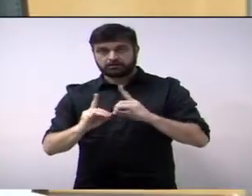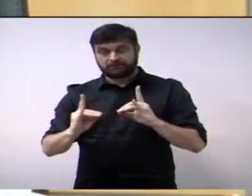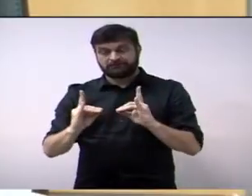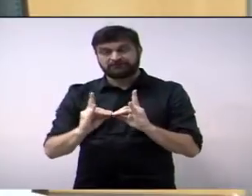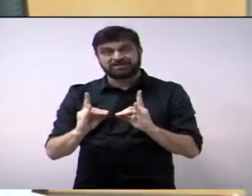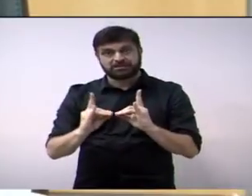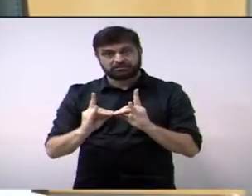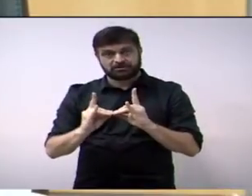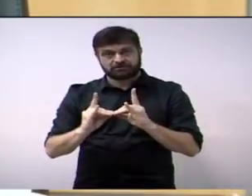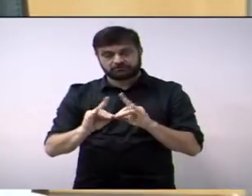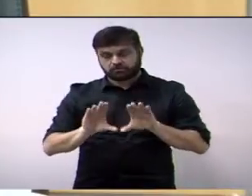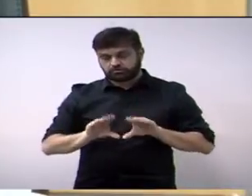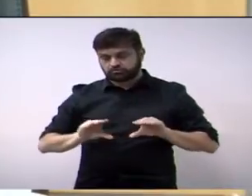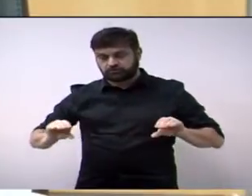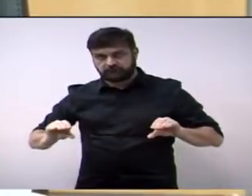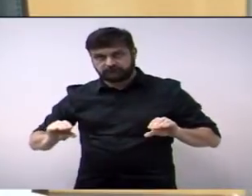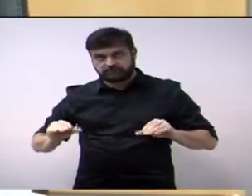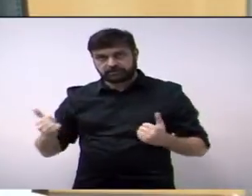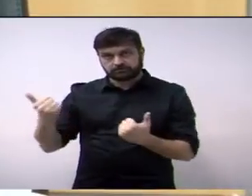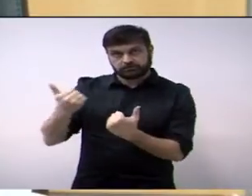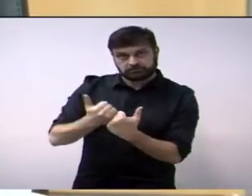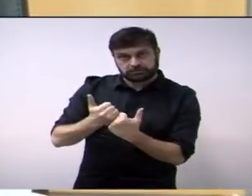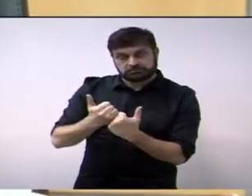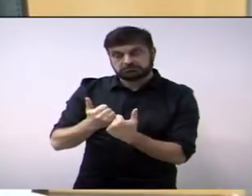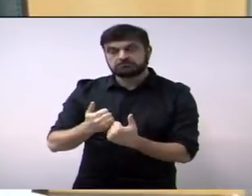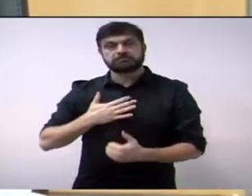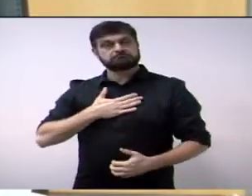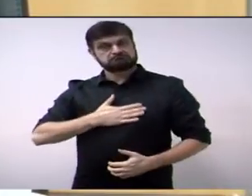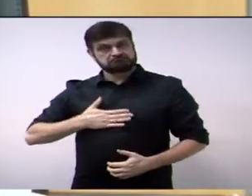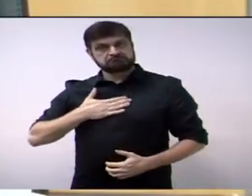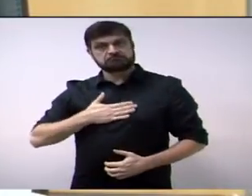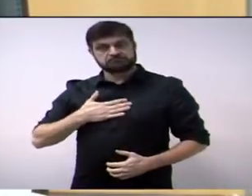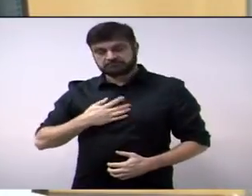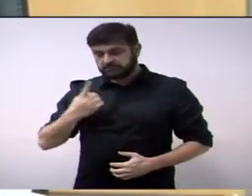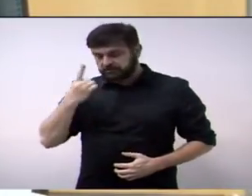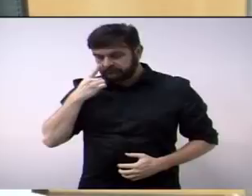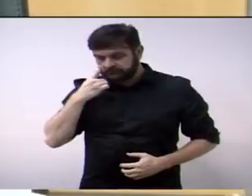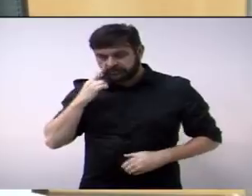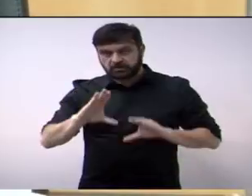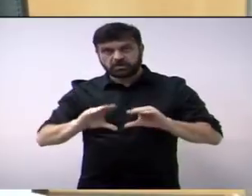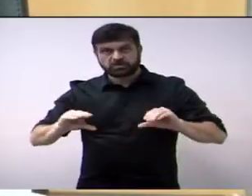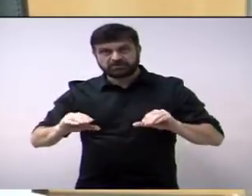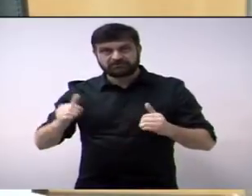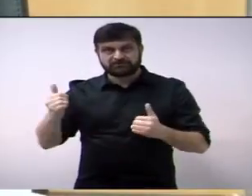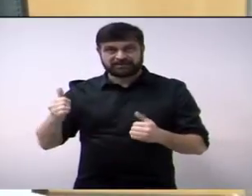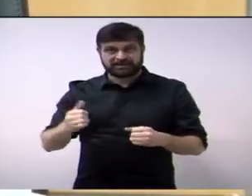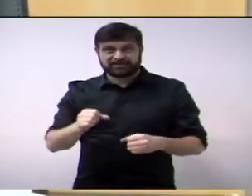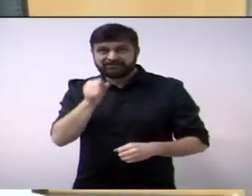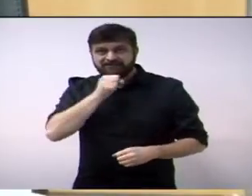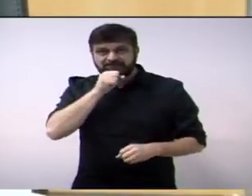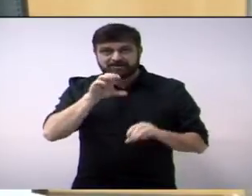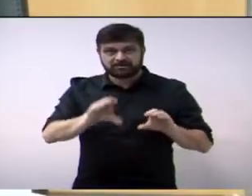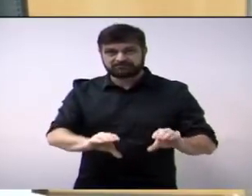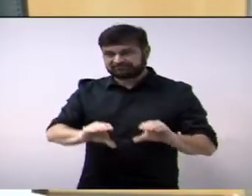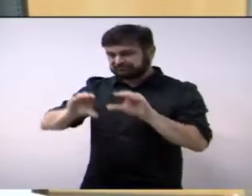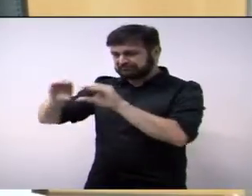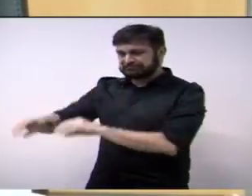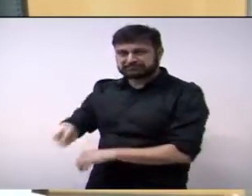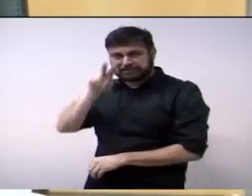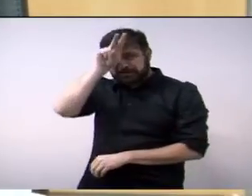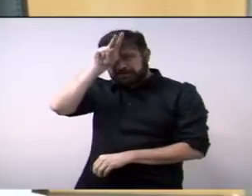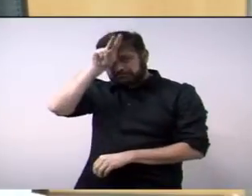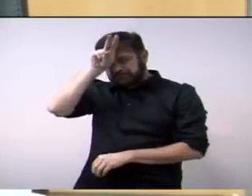hoje fiquei satisfeito e feliz. Foram tirado os sofás, que é onde tinha barata,